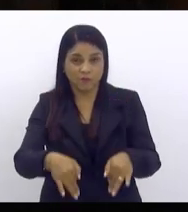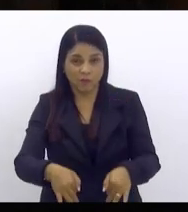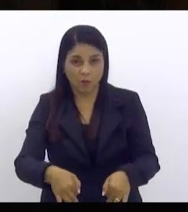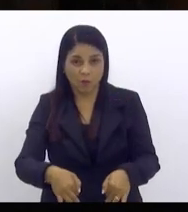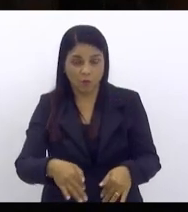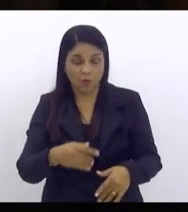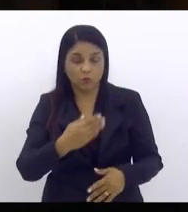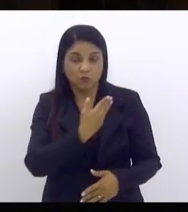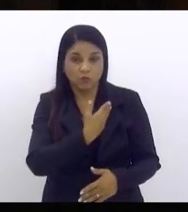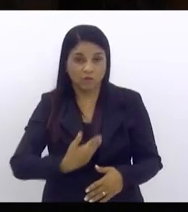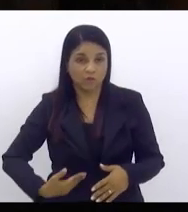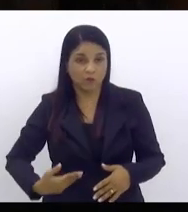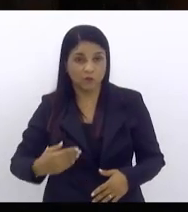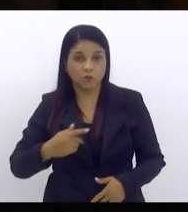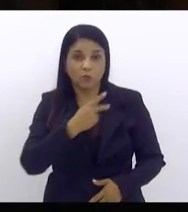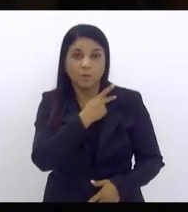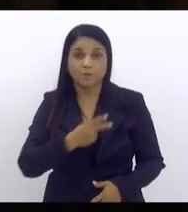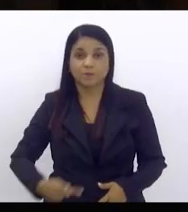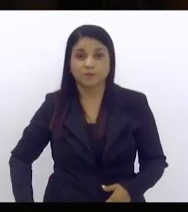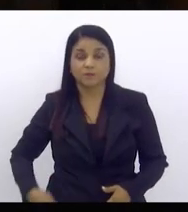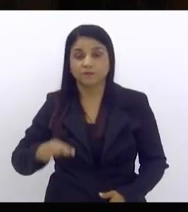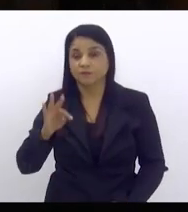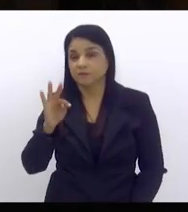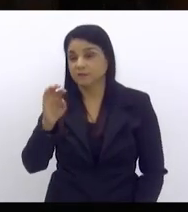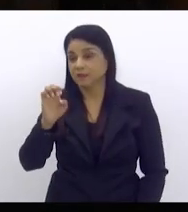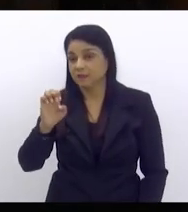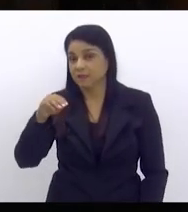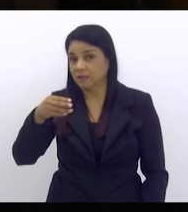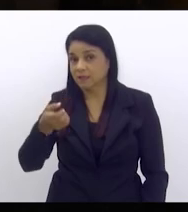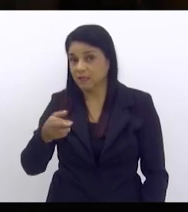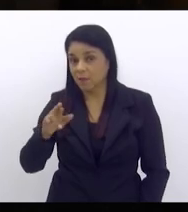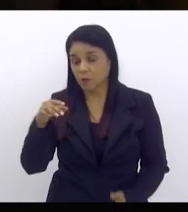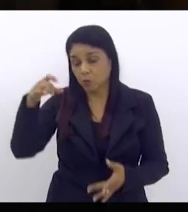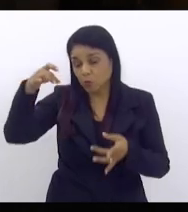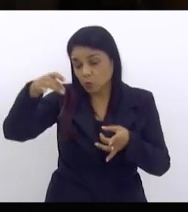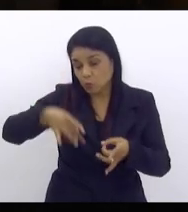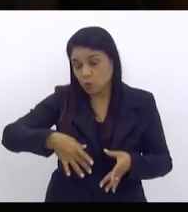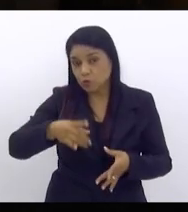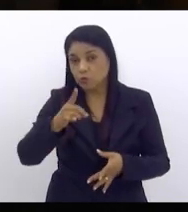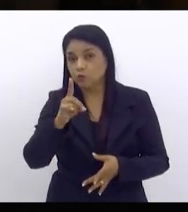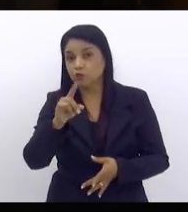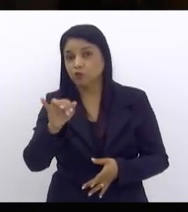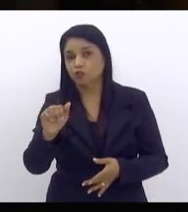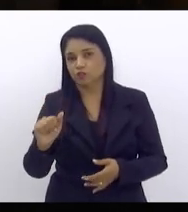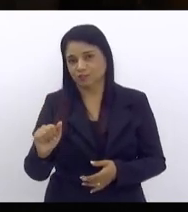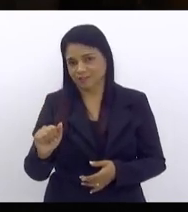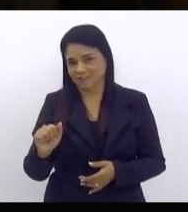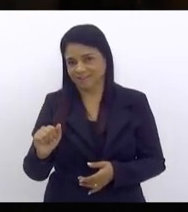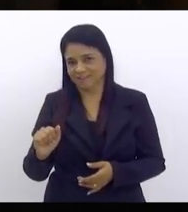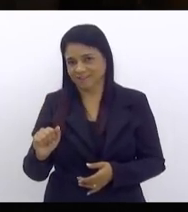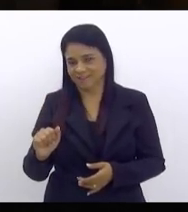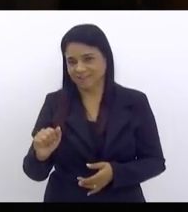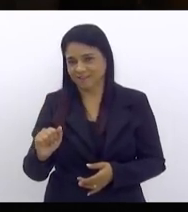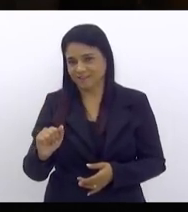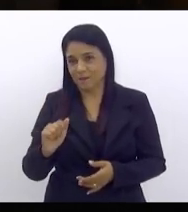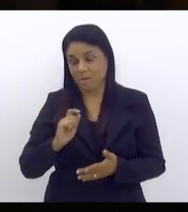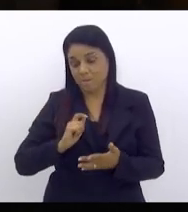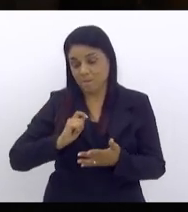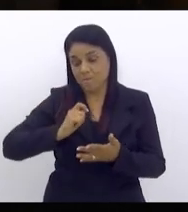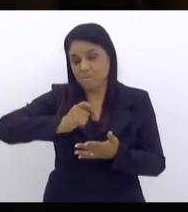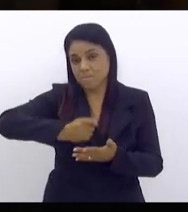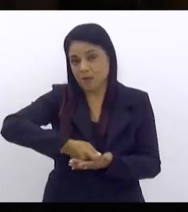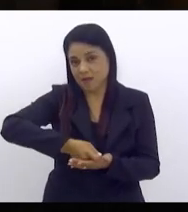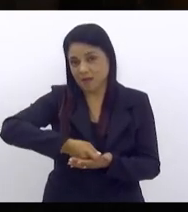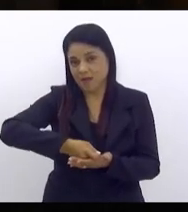dia do governo. Último dia. Por via de consequência, só poderia pagar